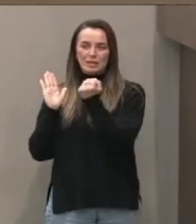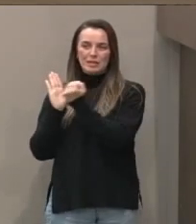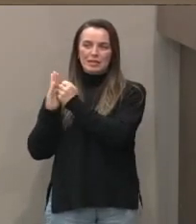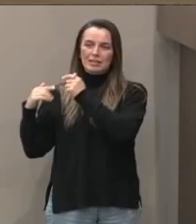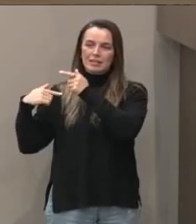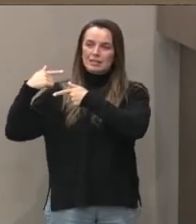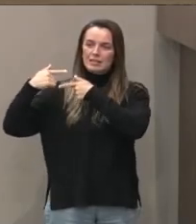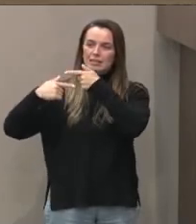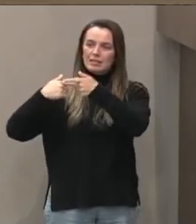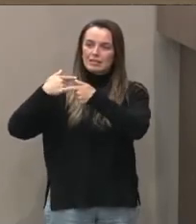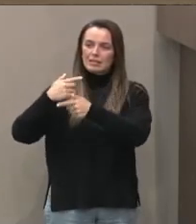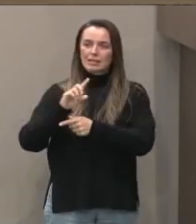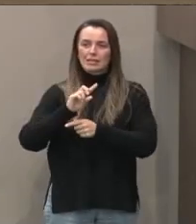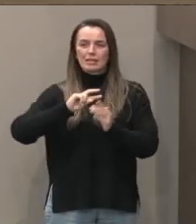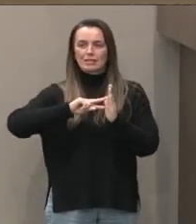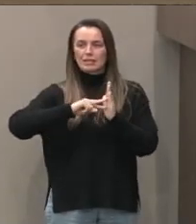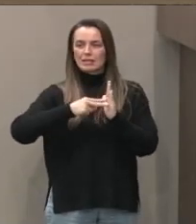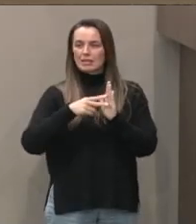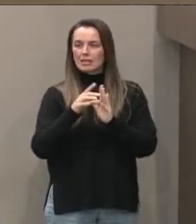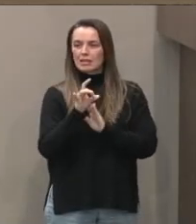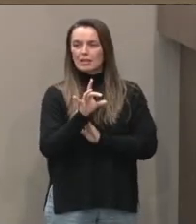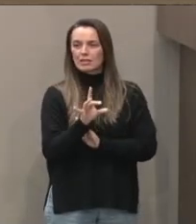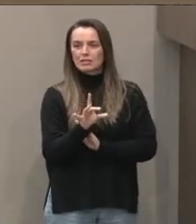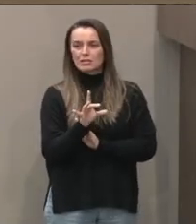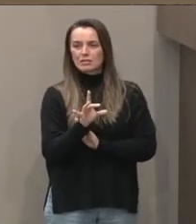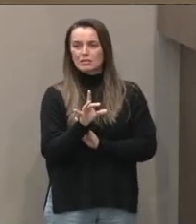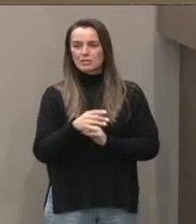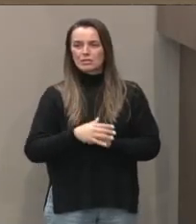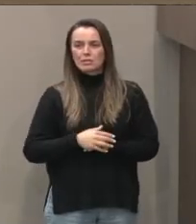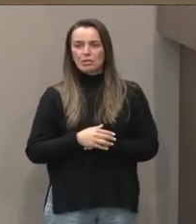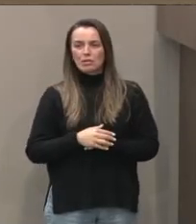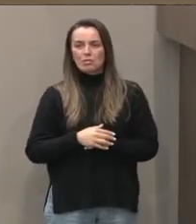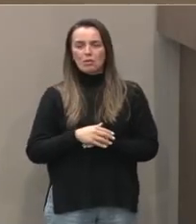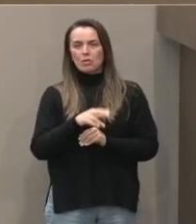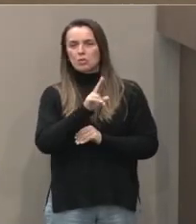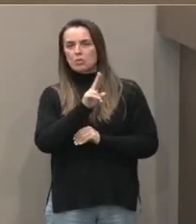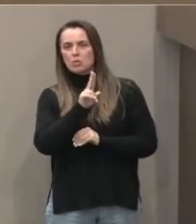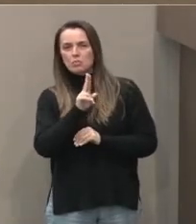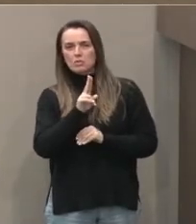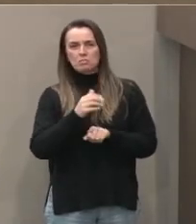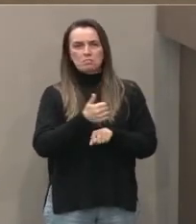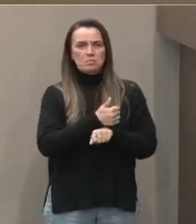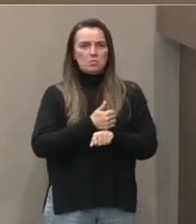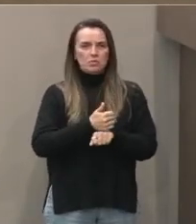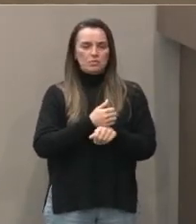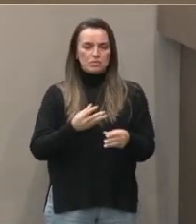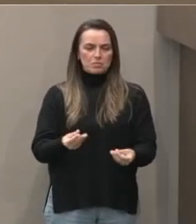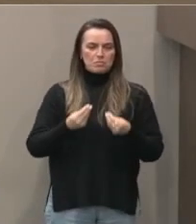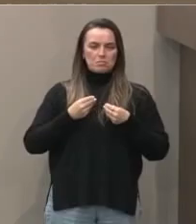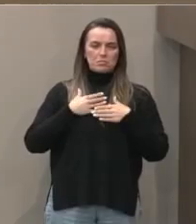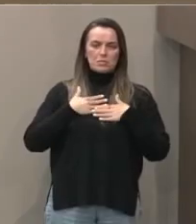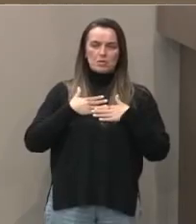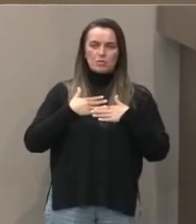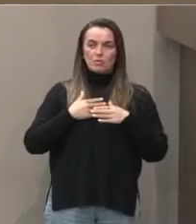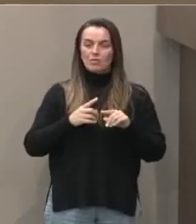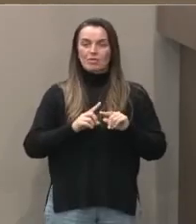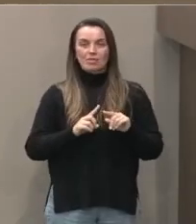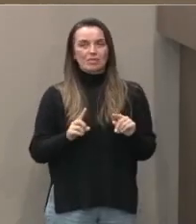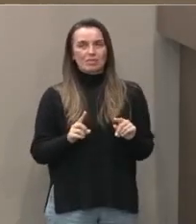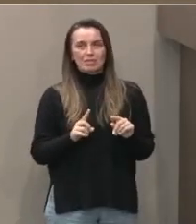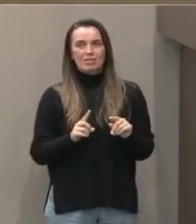apenas herdar um nome ou uma profissão. Legado é receber uma história e assumir